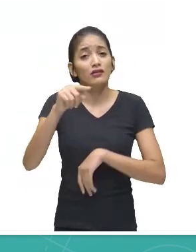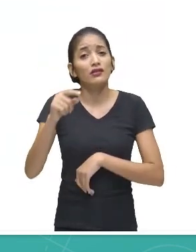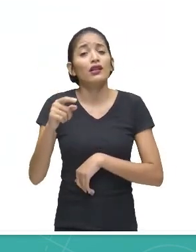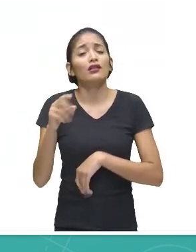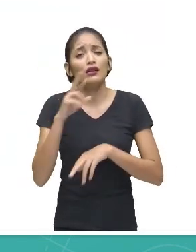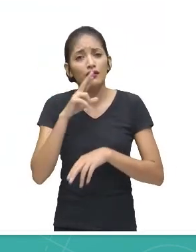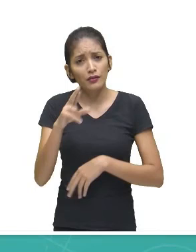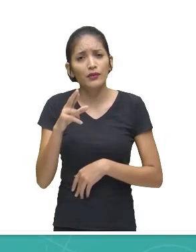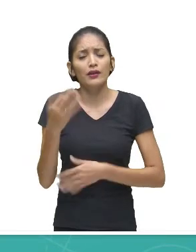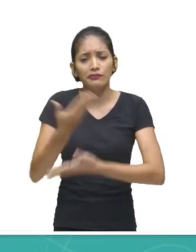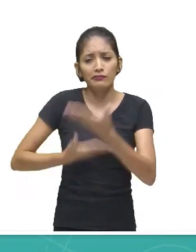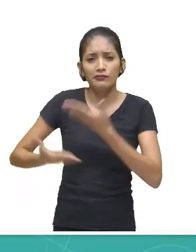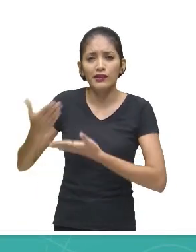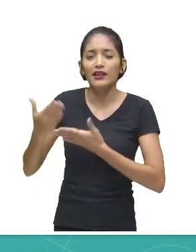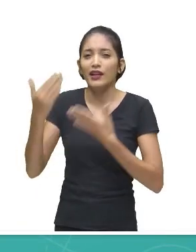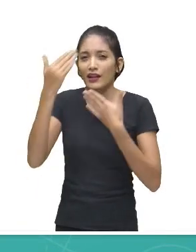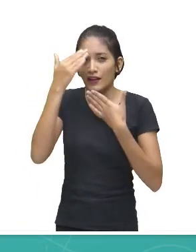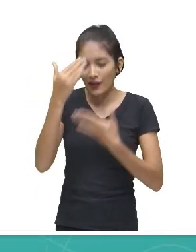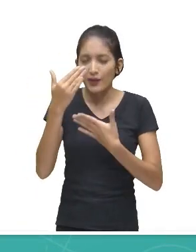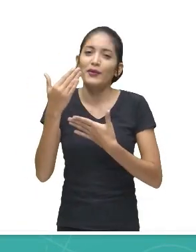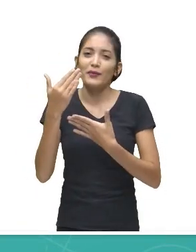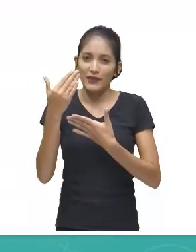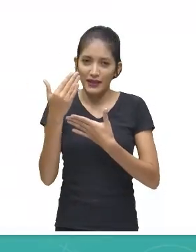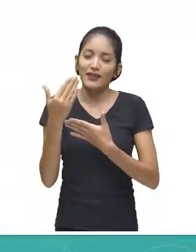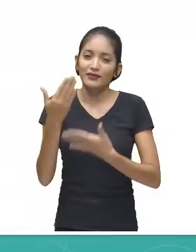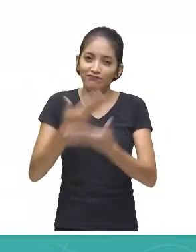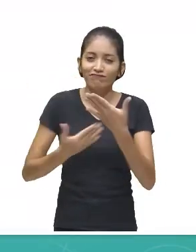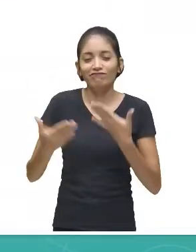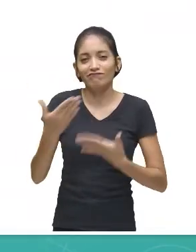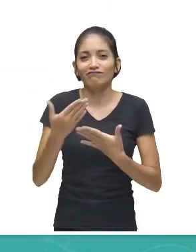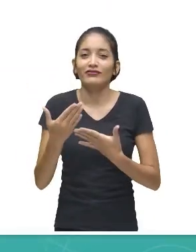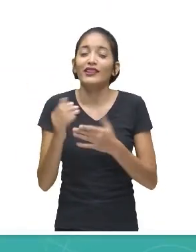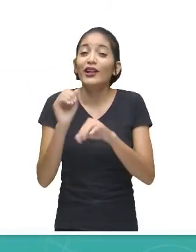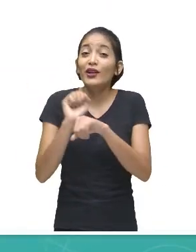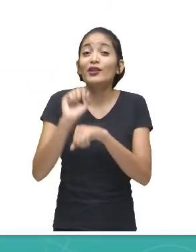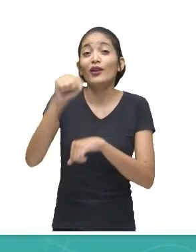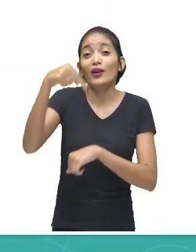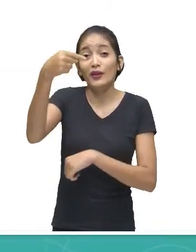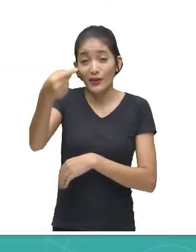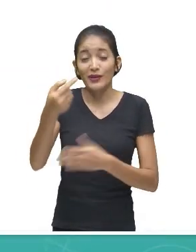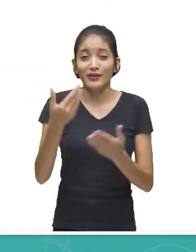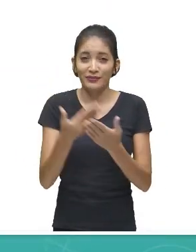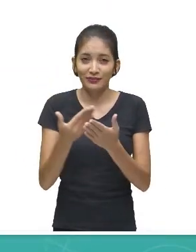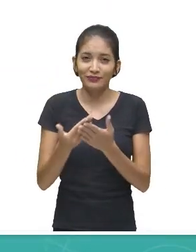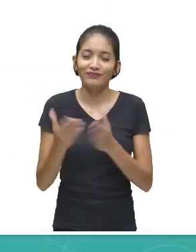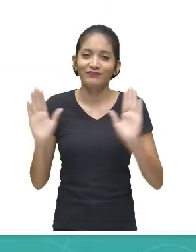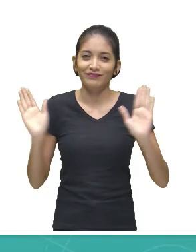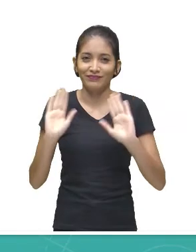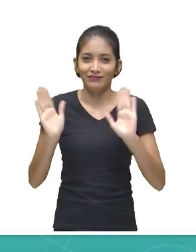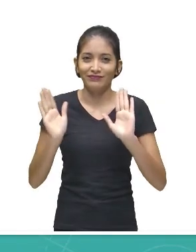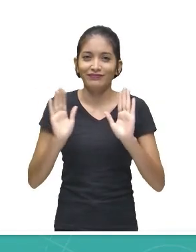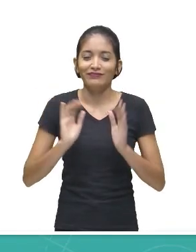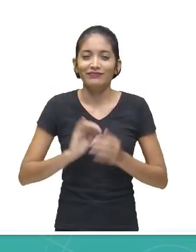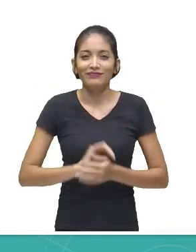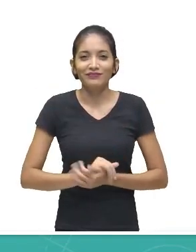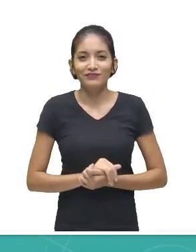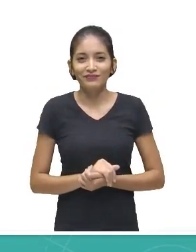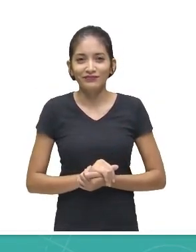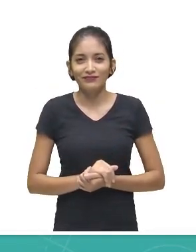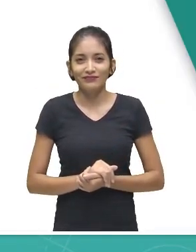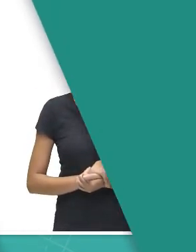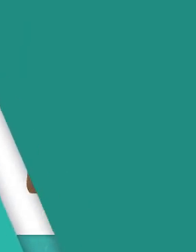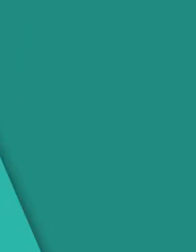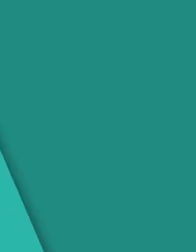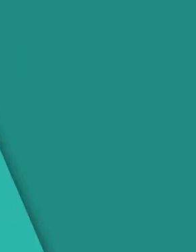participou conosco no chat. Muito obrigada pela participação de vocês. Então, espero vocês numa próxima aula. Até mais.